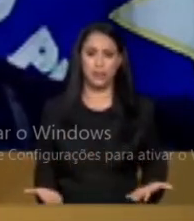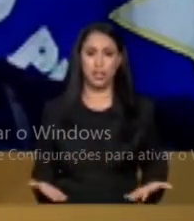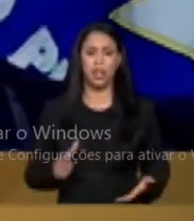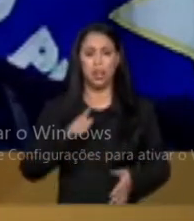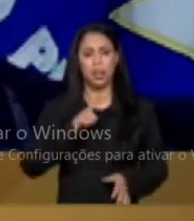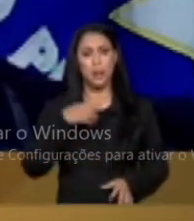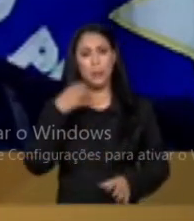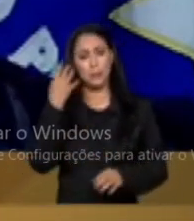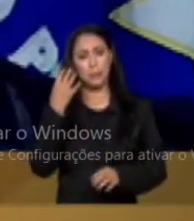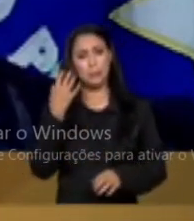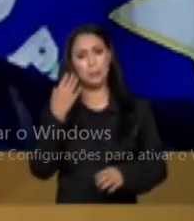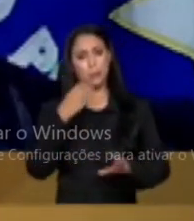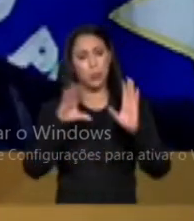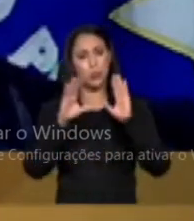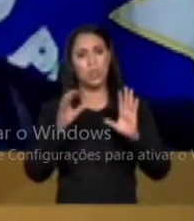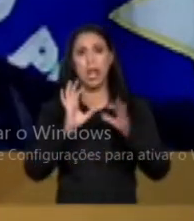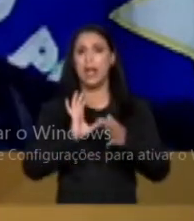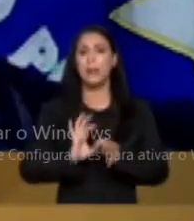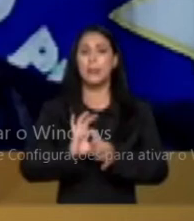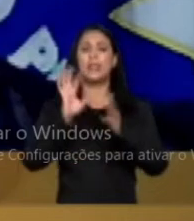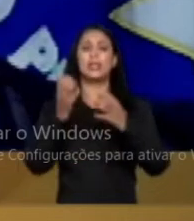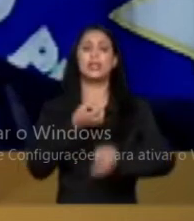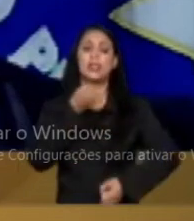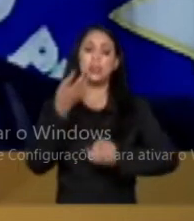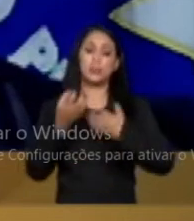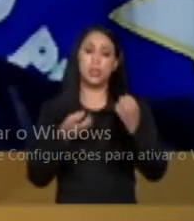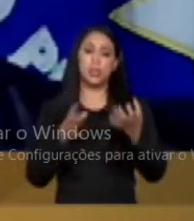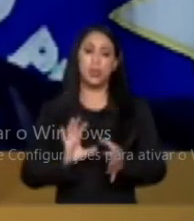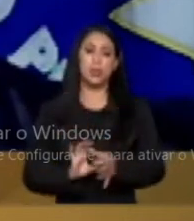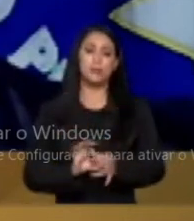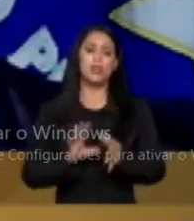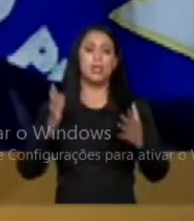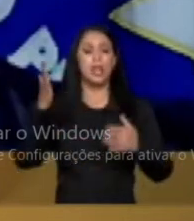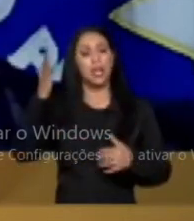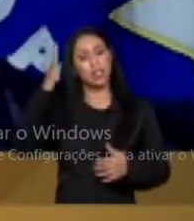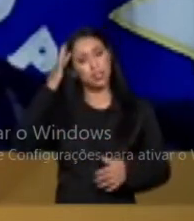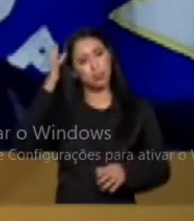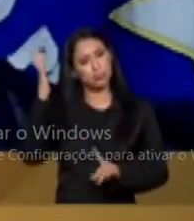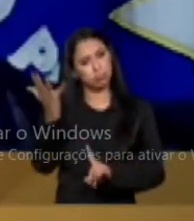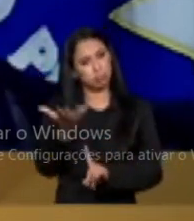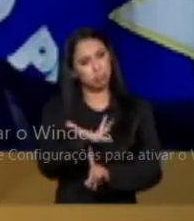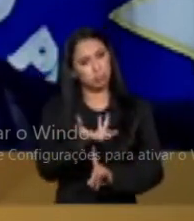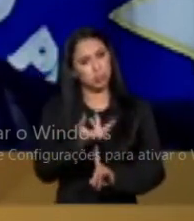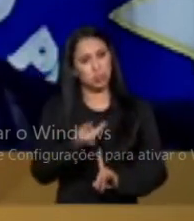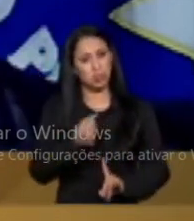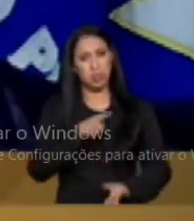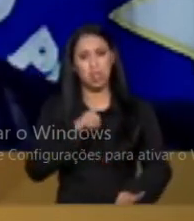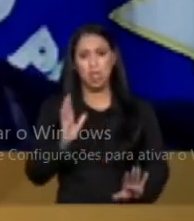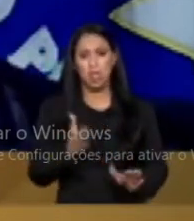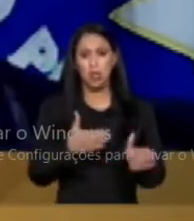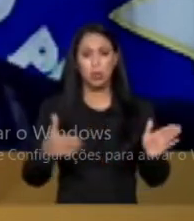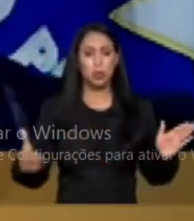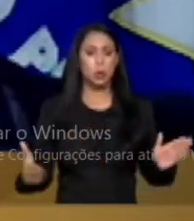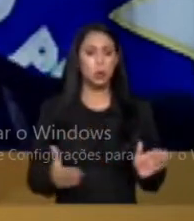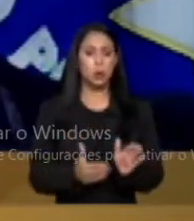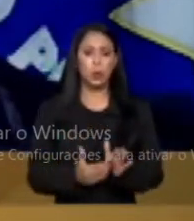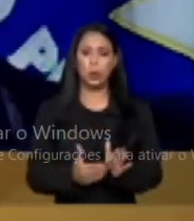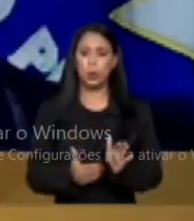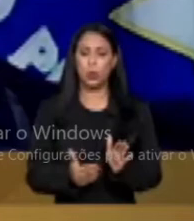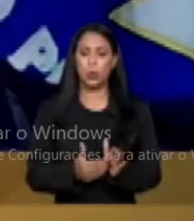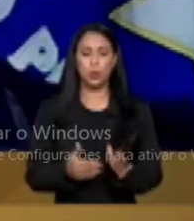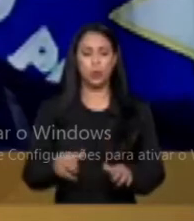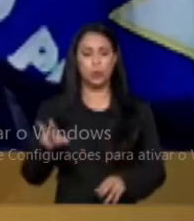liberdade de expressão, a liberdade artística perdura em favor de todos os nossos